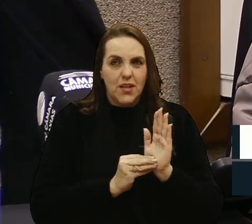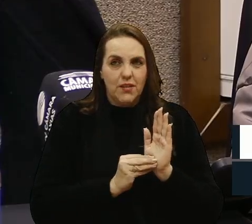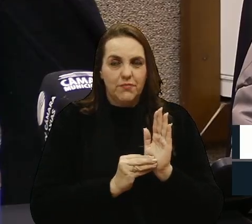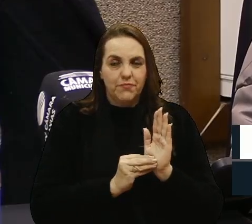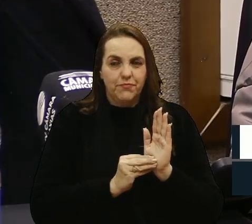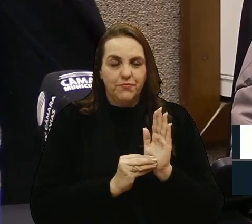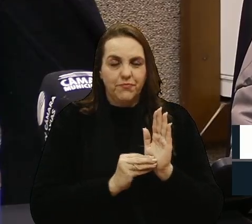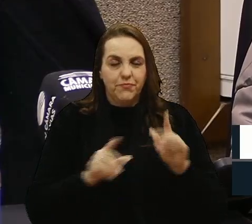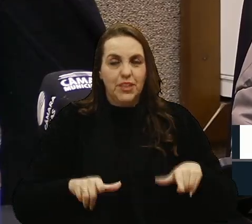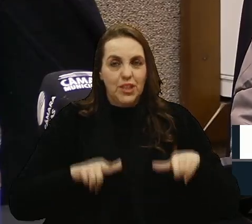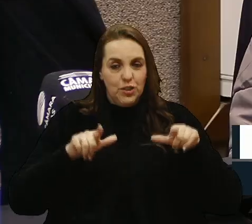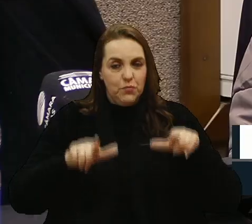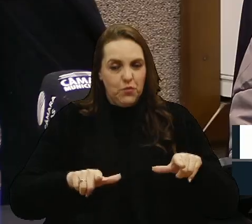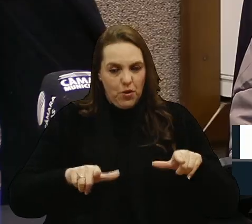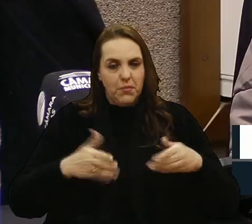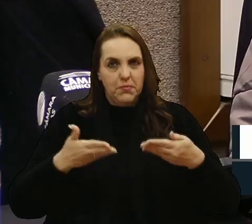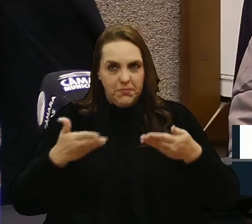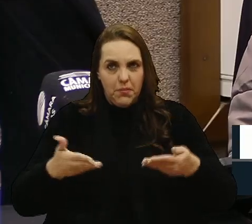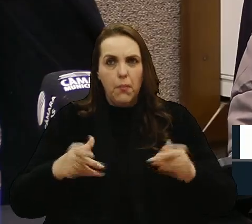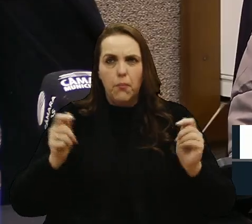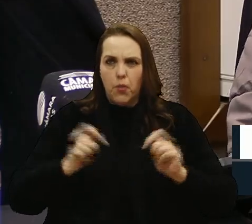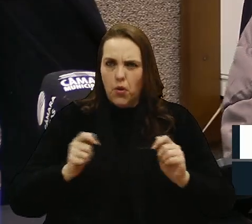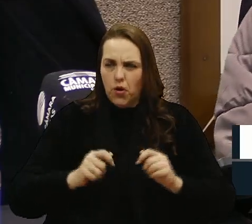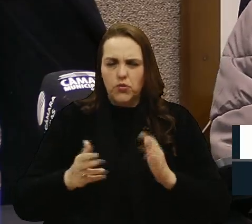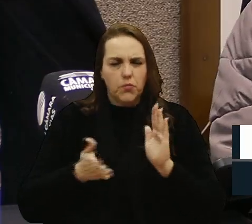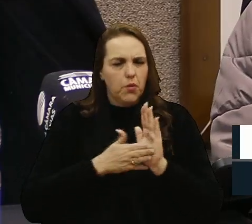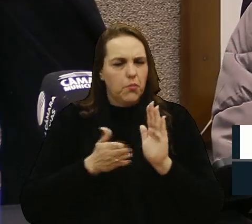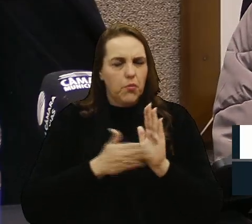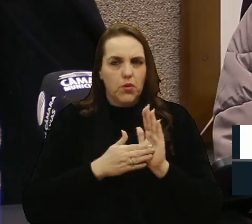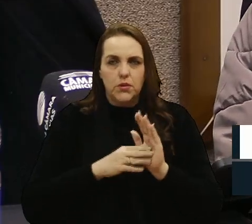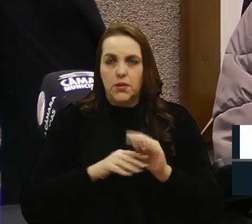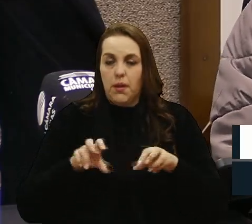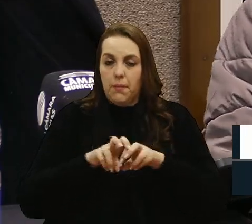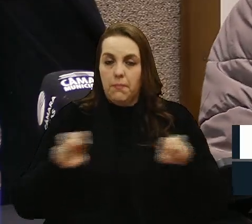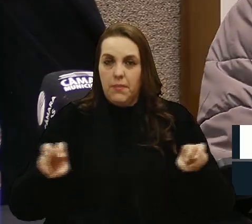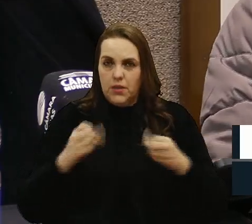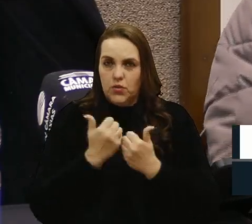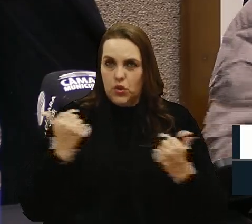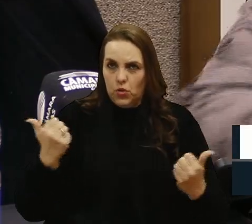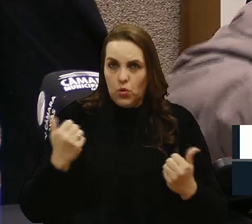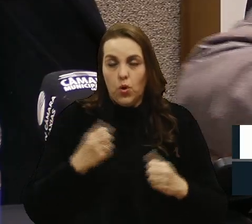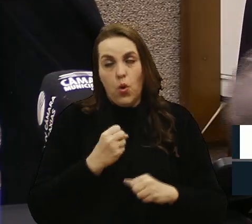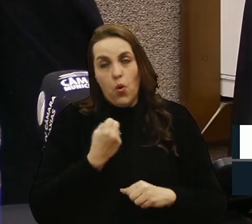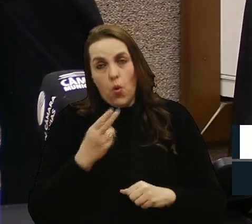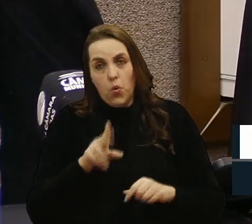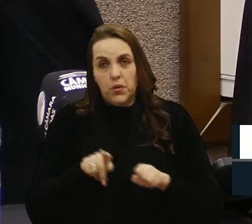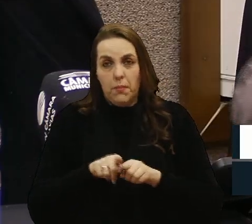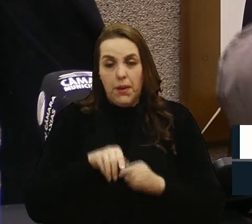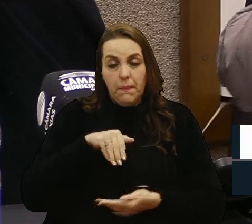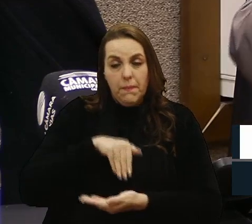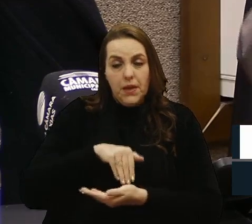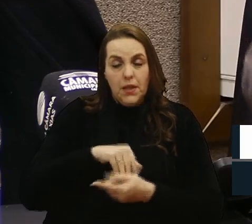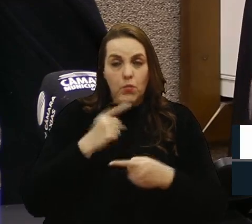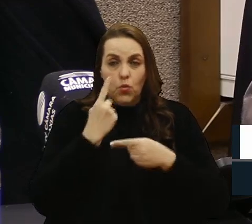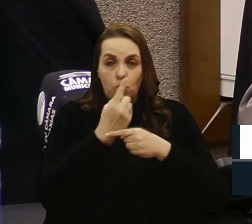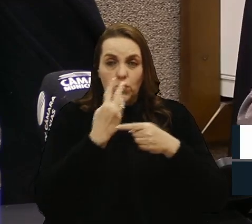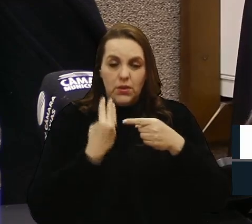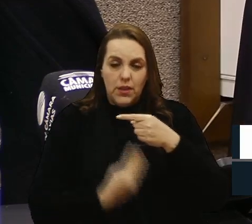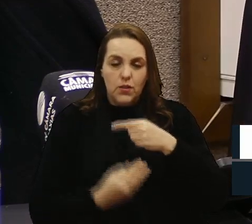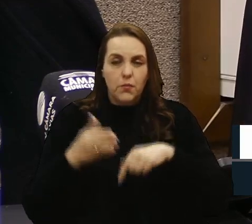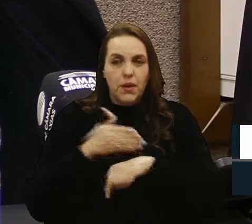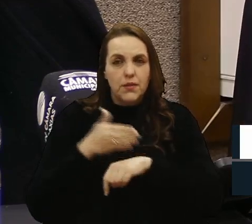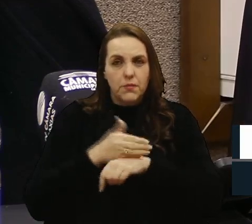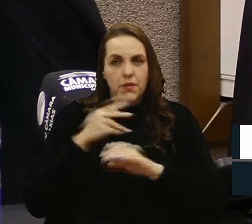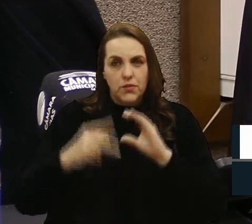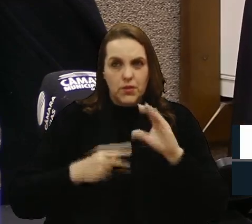regimental estabelece que a honraria poderá ser proposta pela mesa diretora ou subscrita por, no mínimo, 1/3 dos membros da Câmara, e